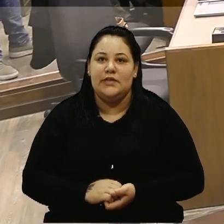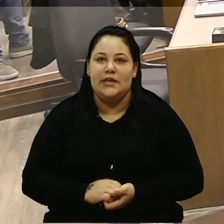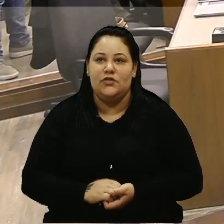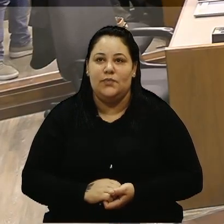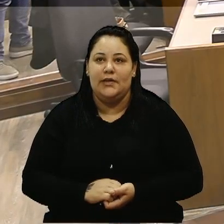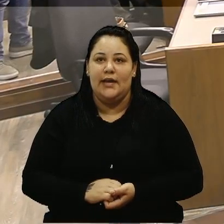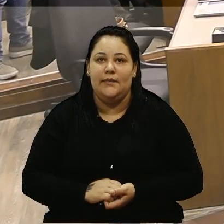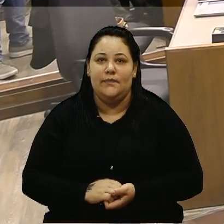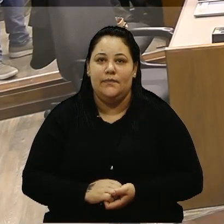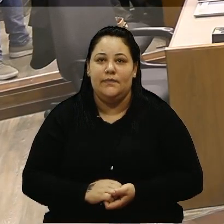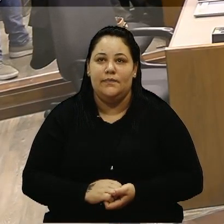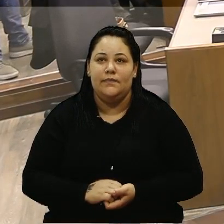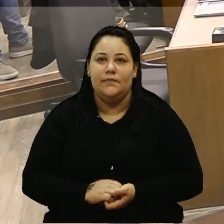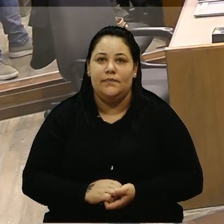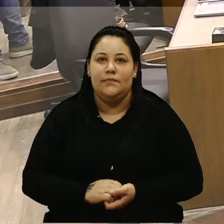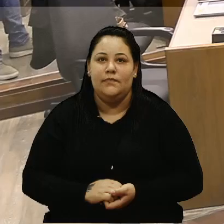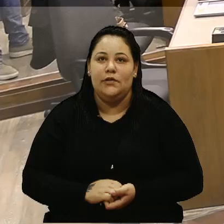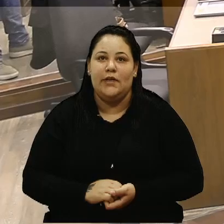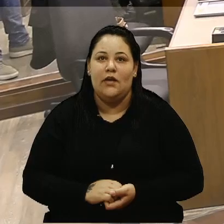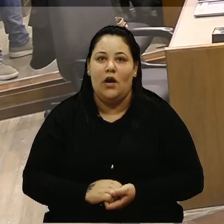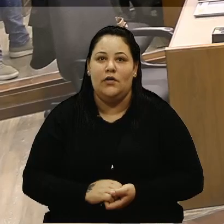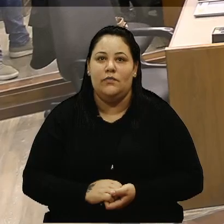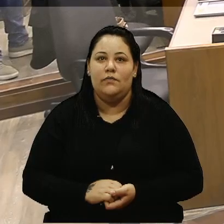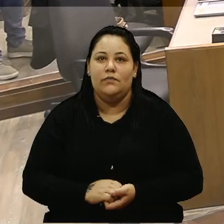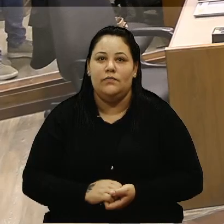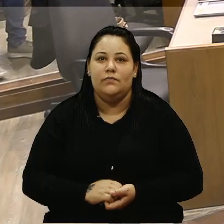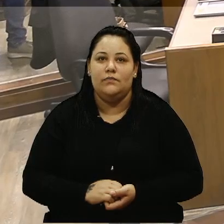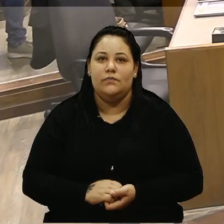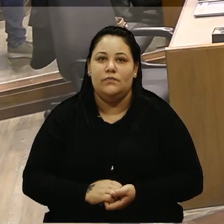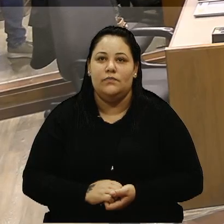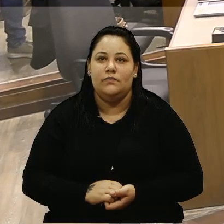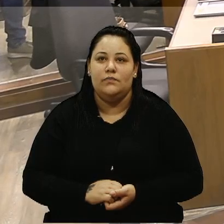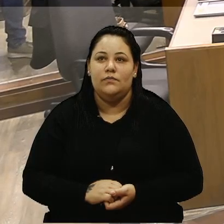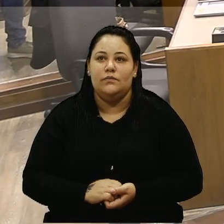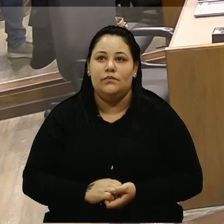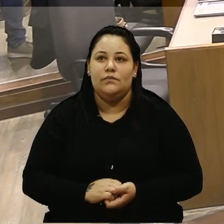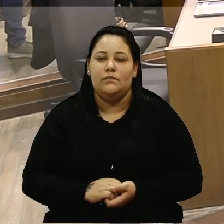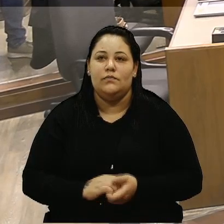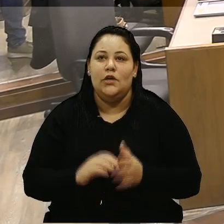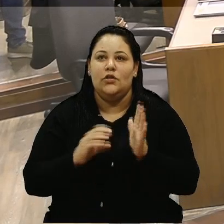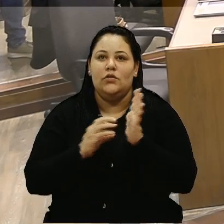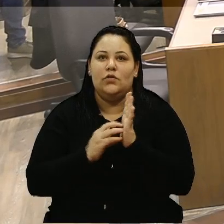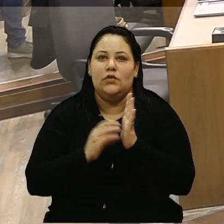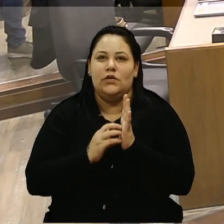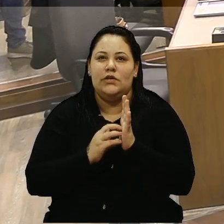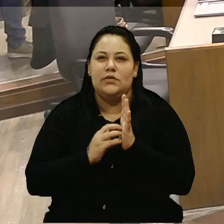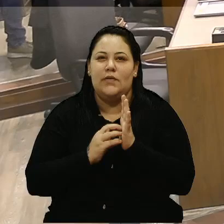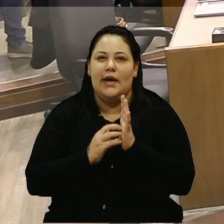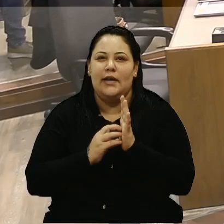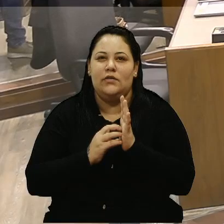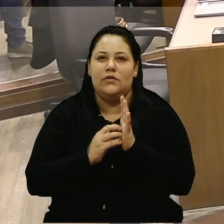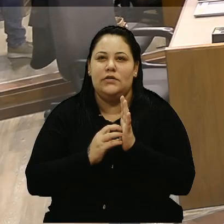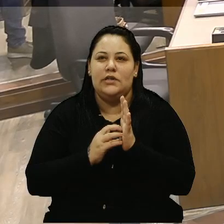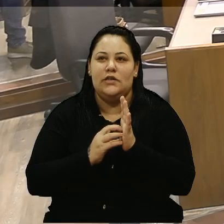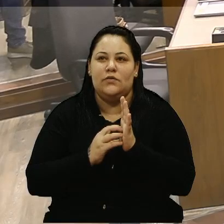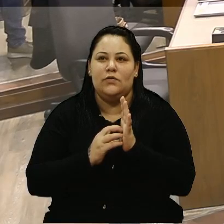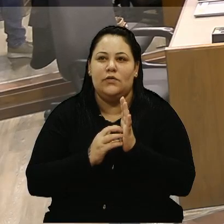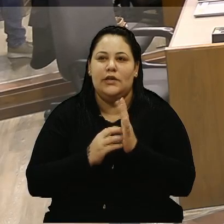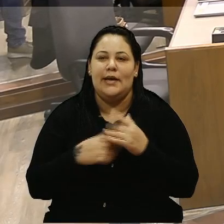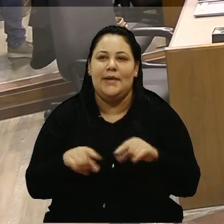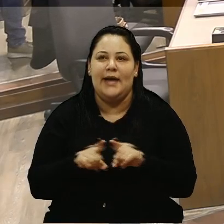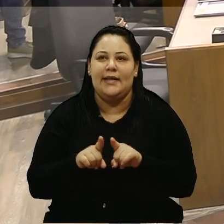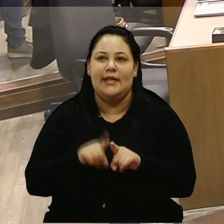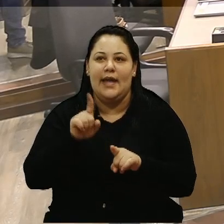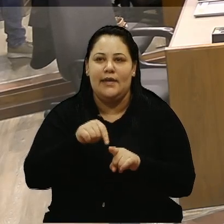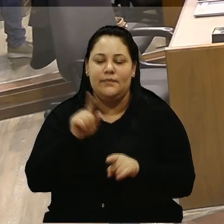orgulha ter a senhora como aliada em nosso partido, uma mulher guerreira que representa muito bem. Esse é o